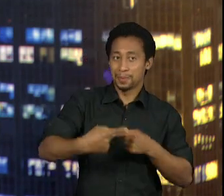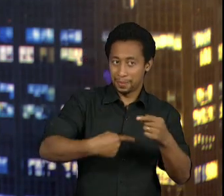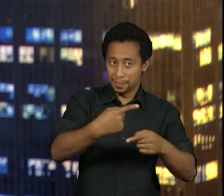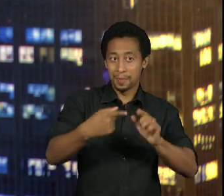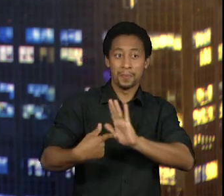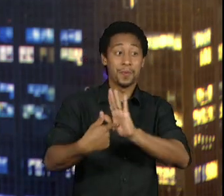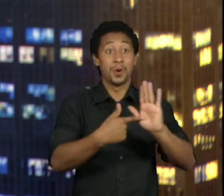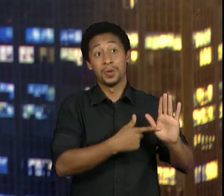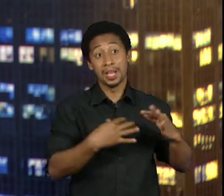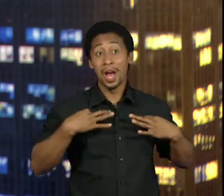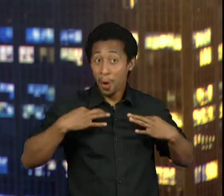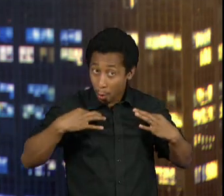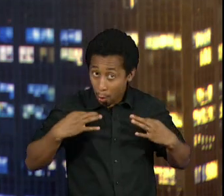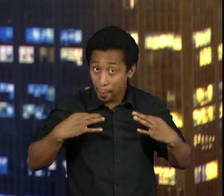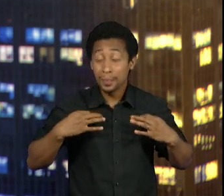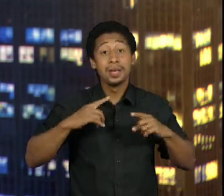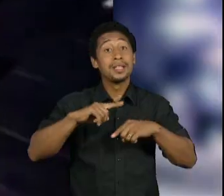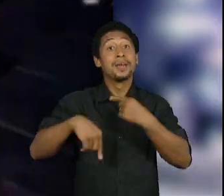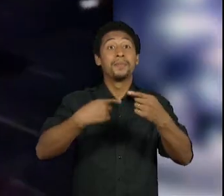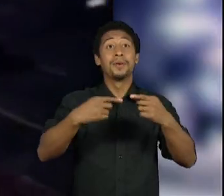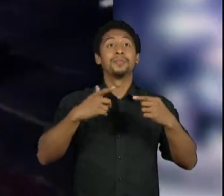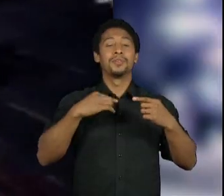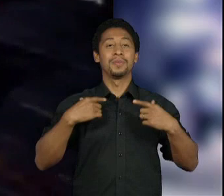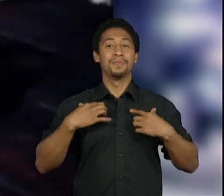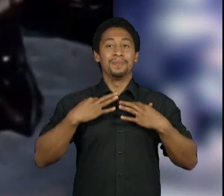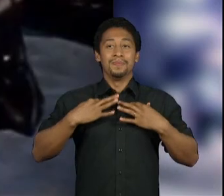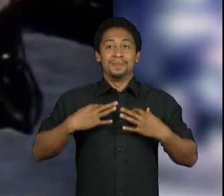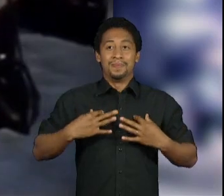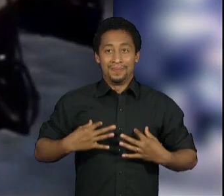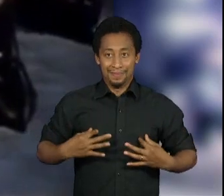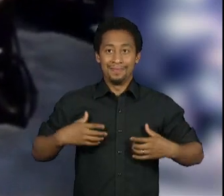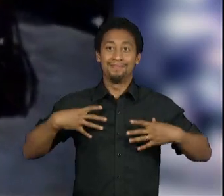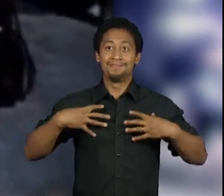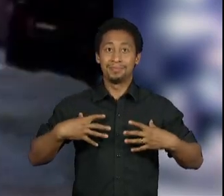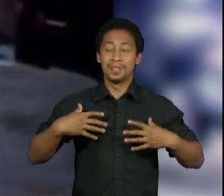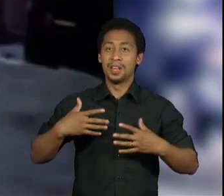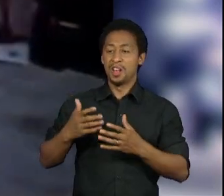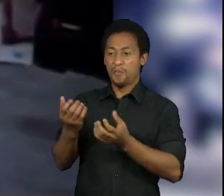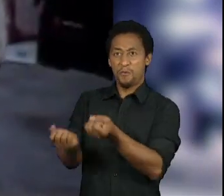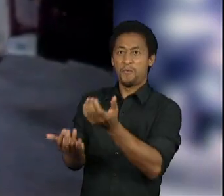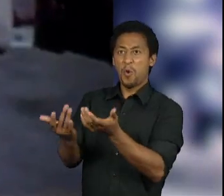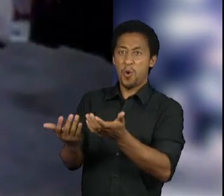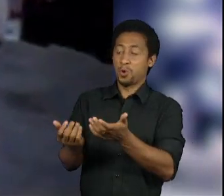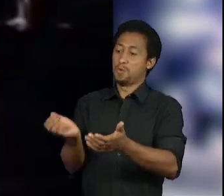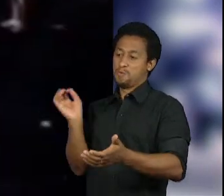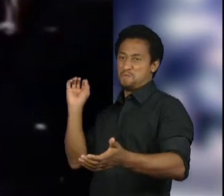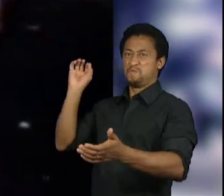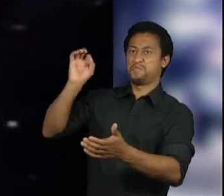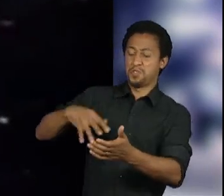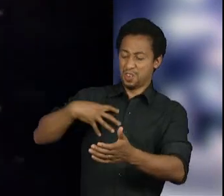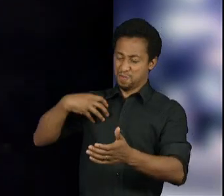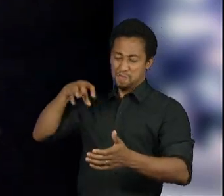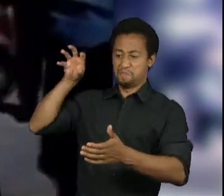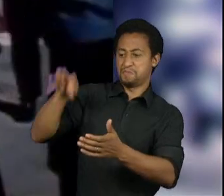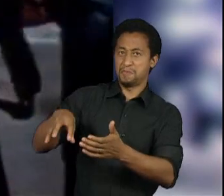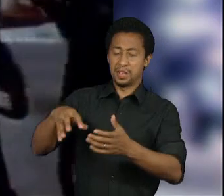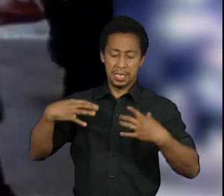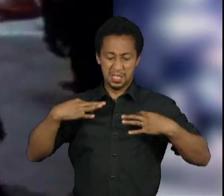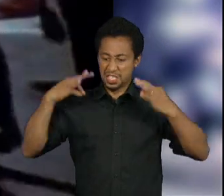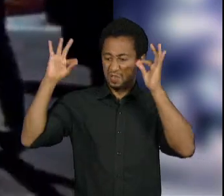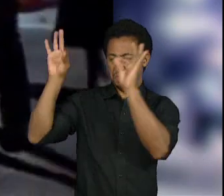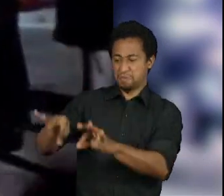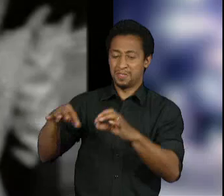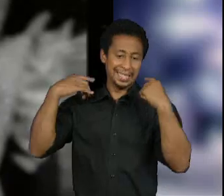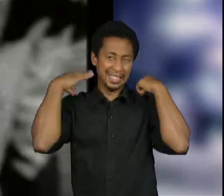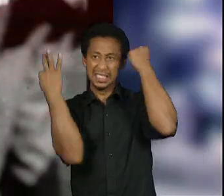imagem que marcou foi a dos sutiãs sendo queimados, não é, Lilian? O que vale a pena chamar a atenção? O sutiã ocupou o espaço um pouco do corselet